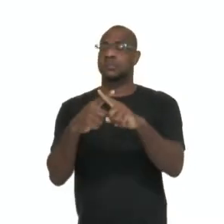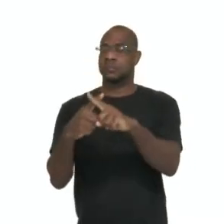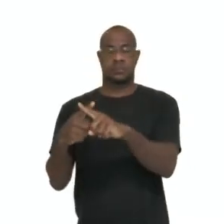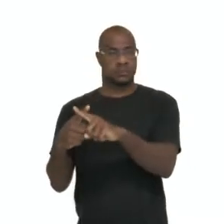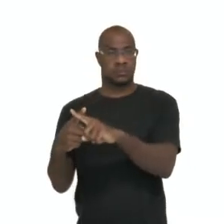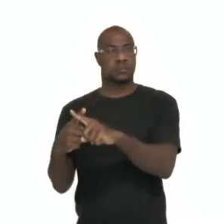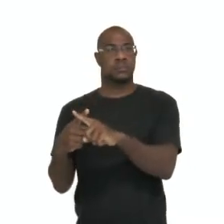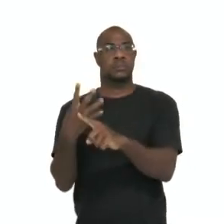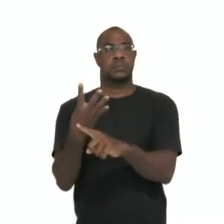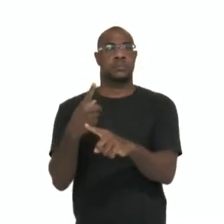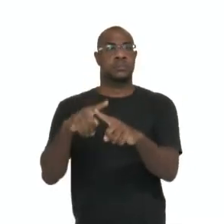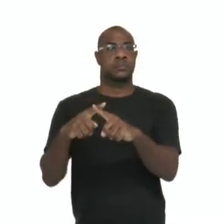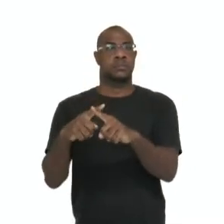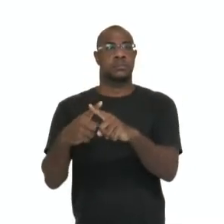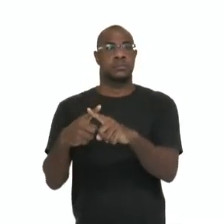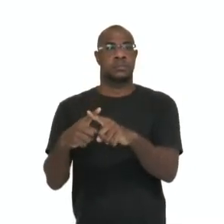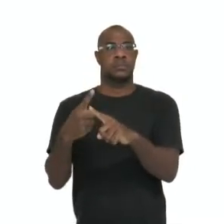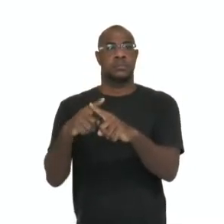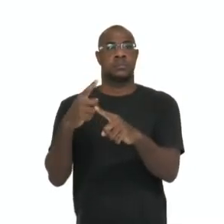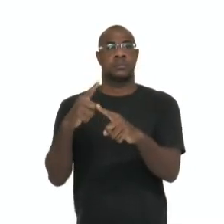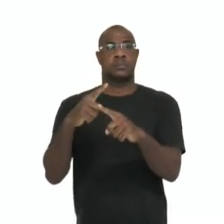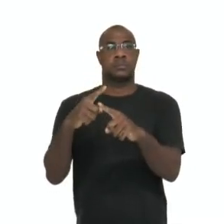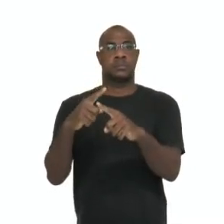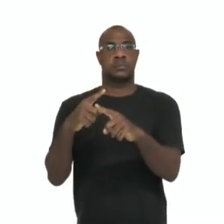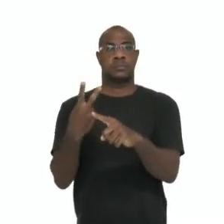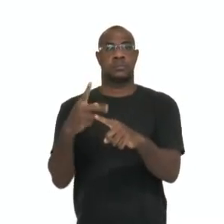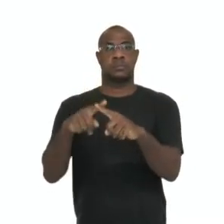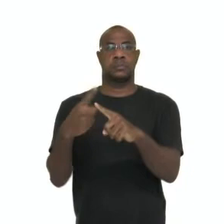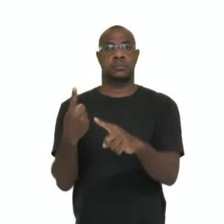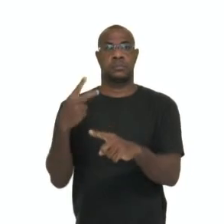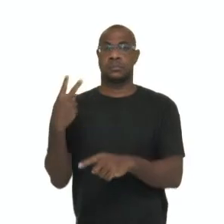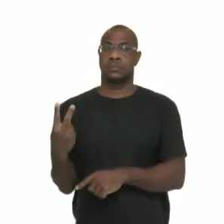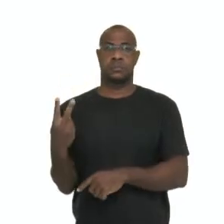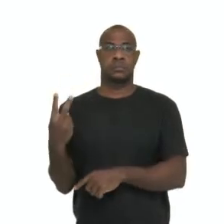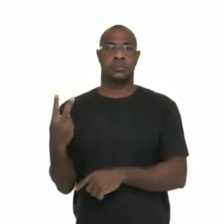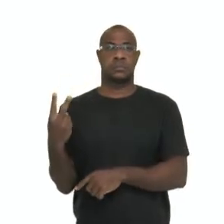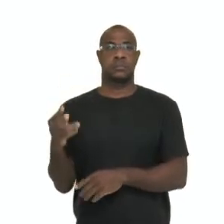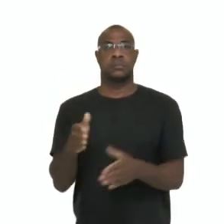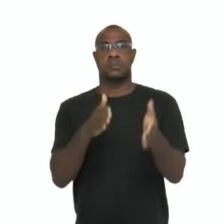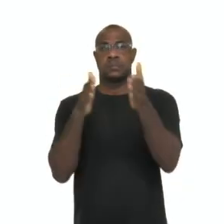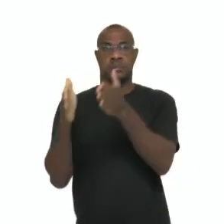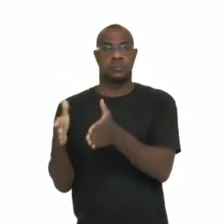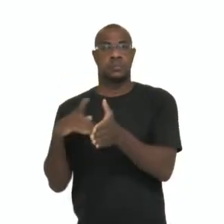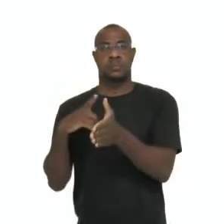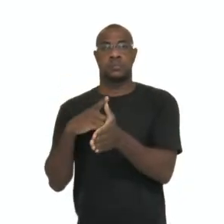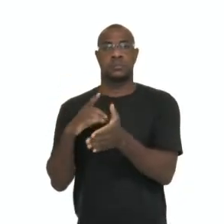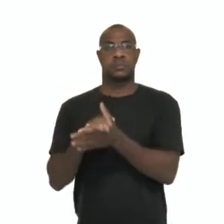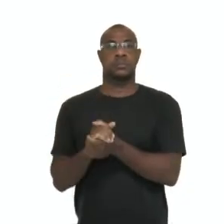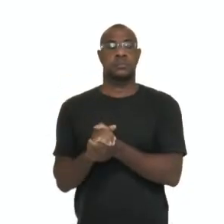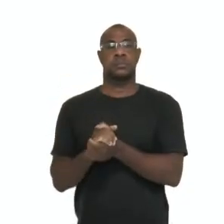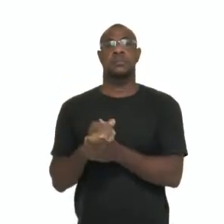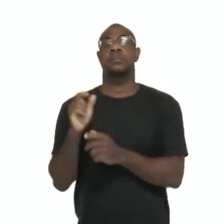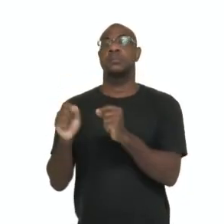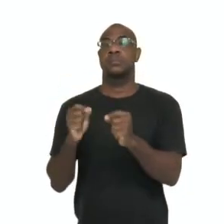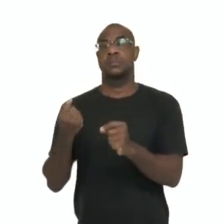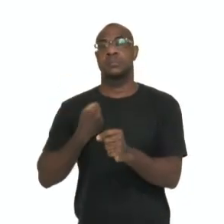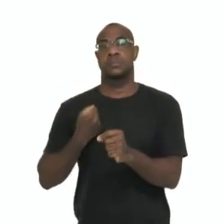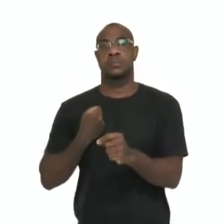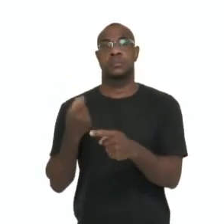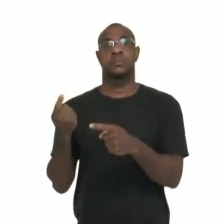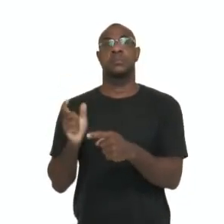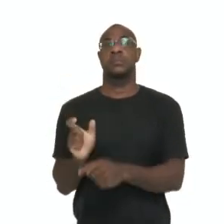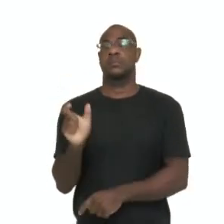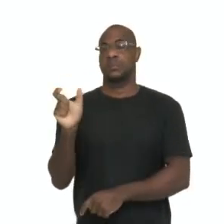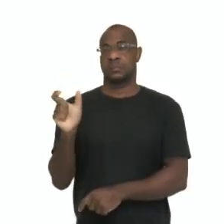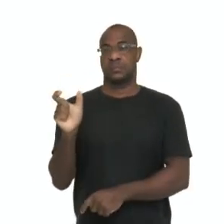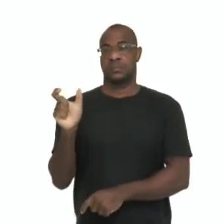multiplicativo, onde 2 vezes 1 é 2, e no segundo eu vou simplificar com o fatorial do meu numerador da